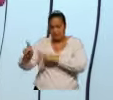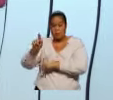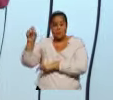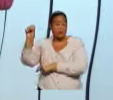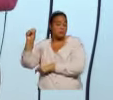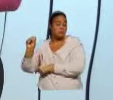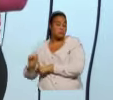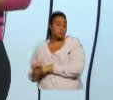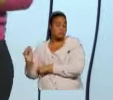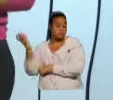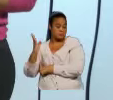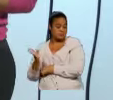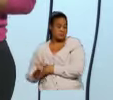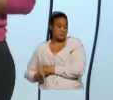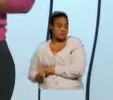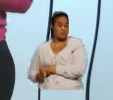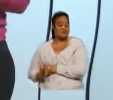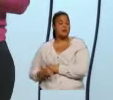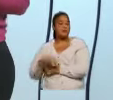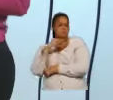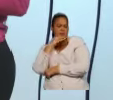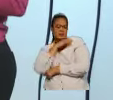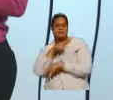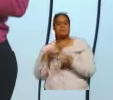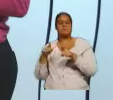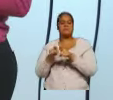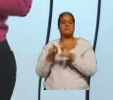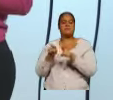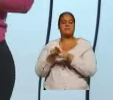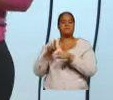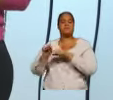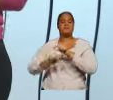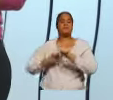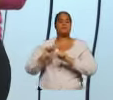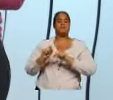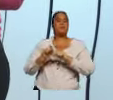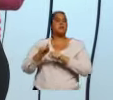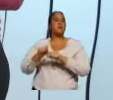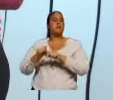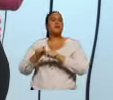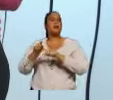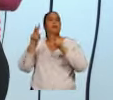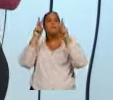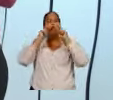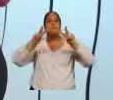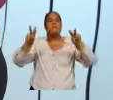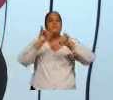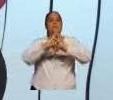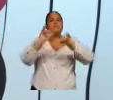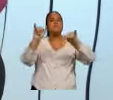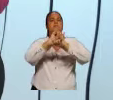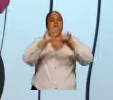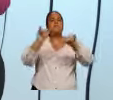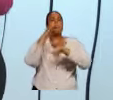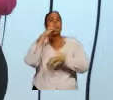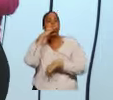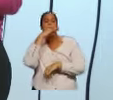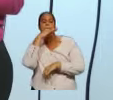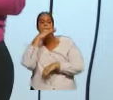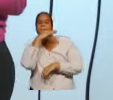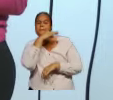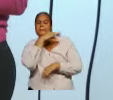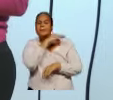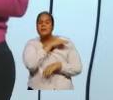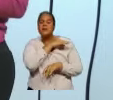sudeste do brasil é notório para a gente né ouvir nos noticiários ou perceber a